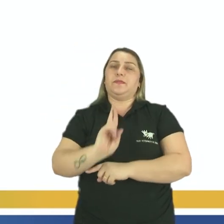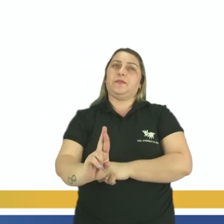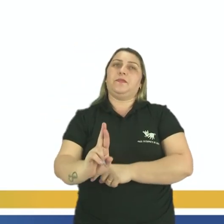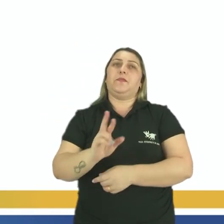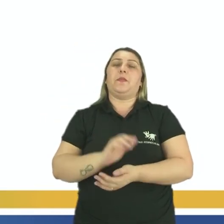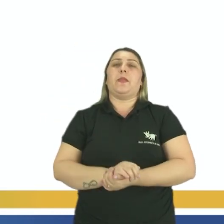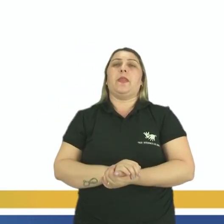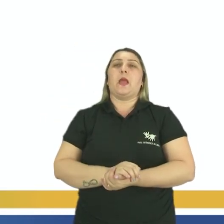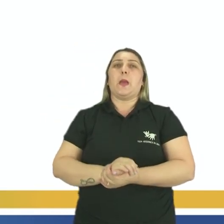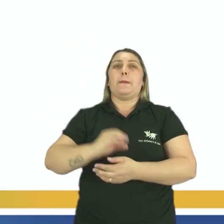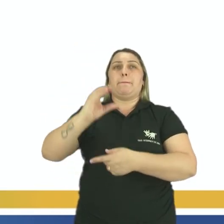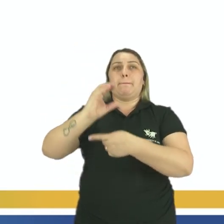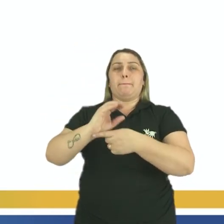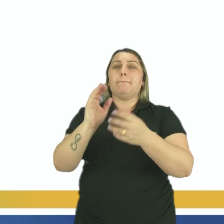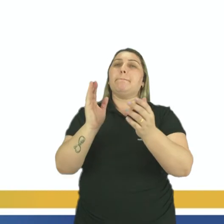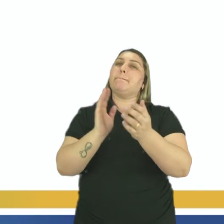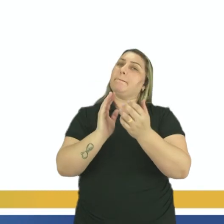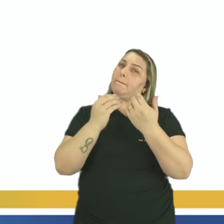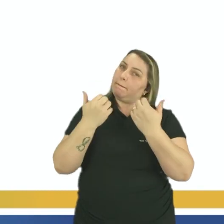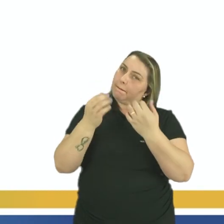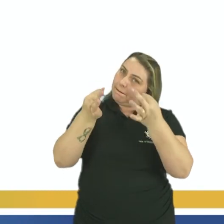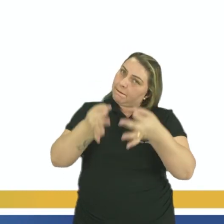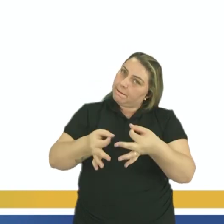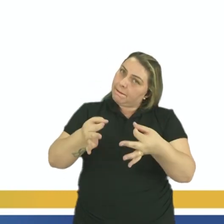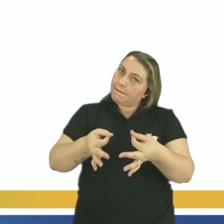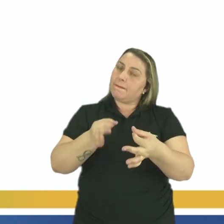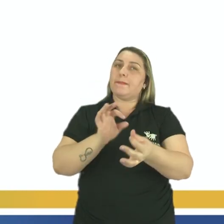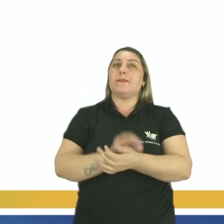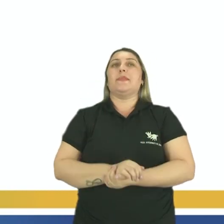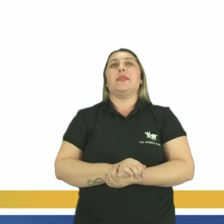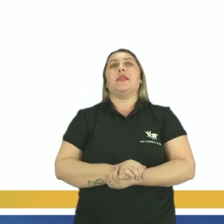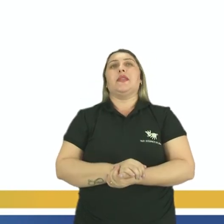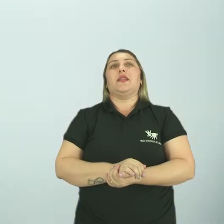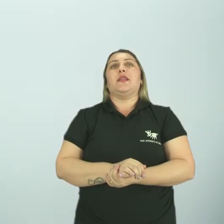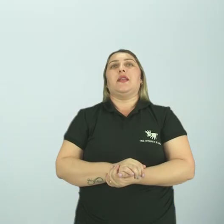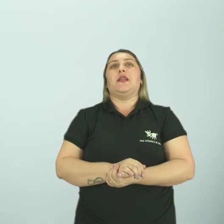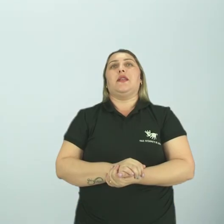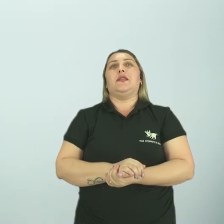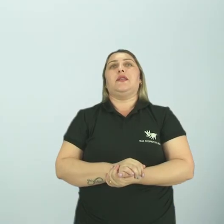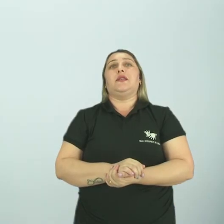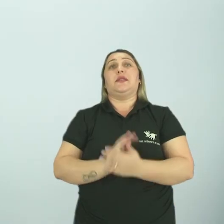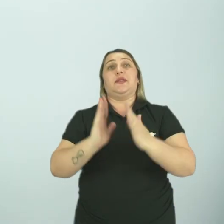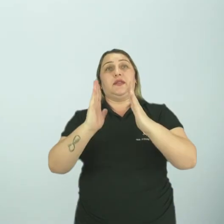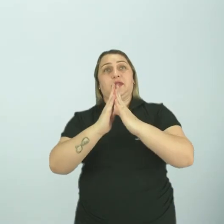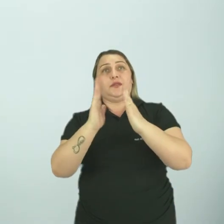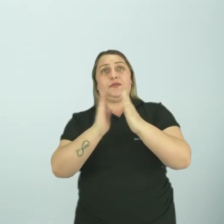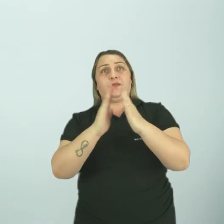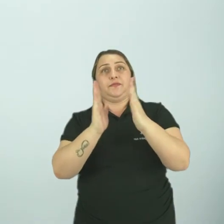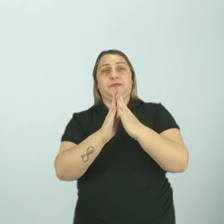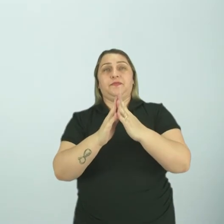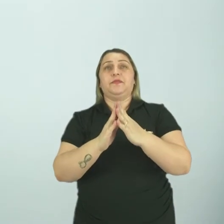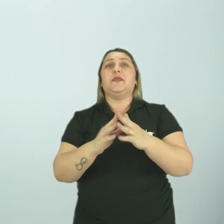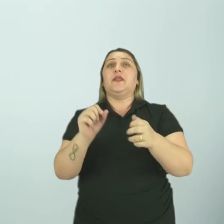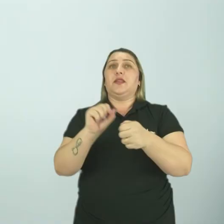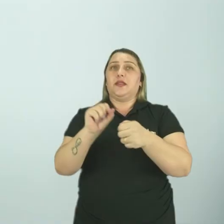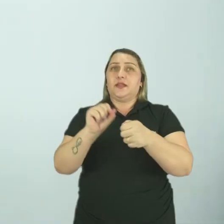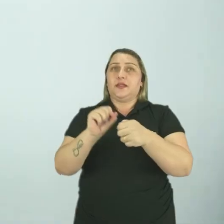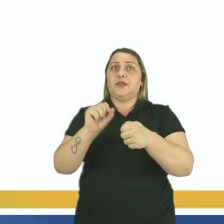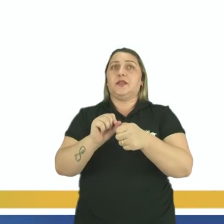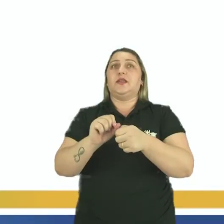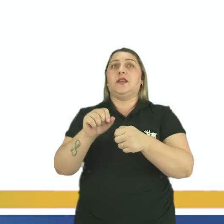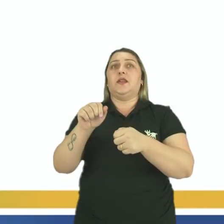também responder. Então, se você respondeu a letra C, que é botia, está correto. Vamos lá agora exercitar em